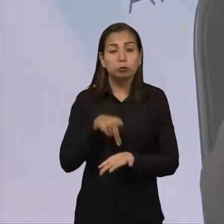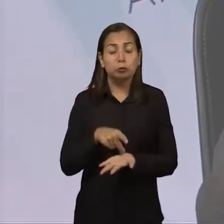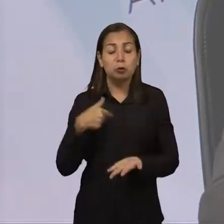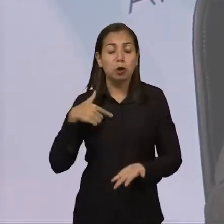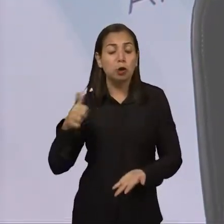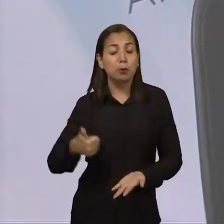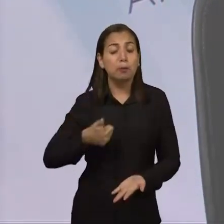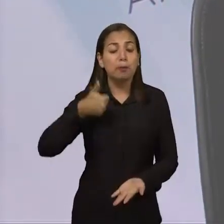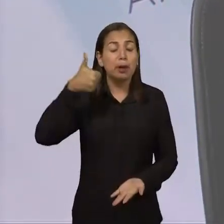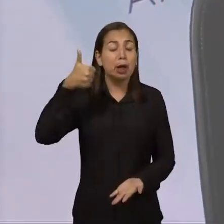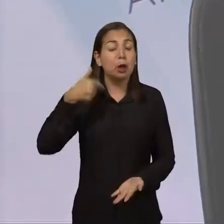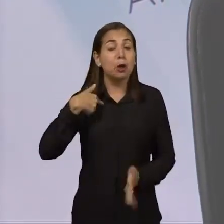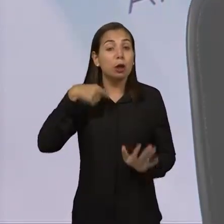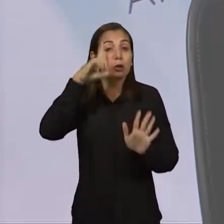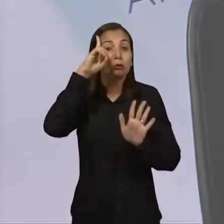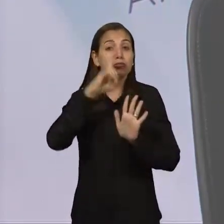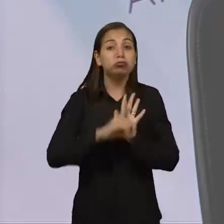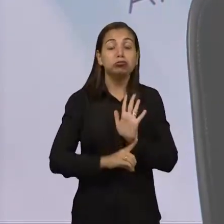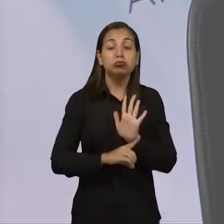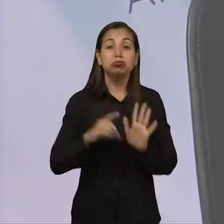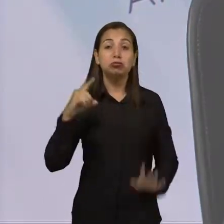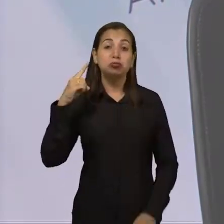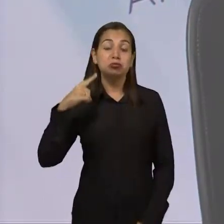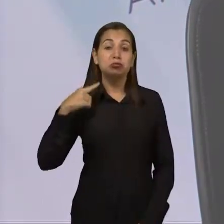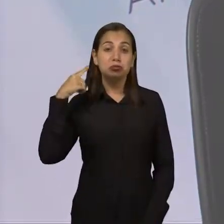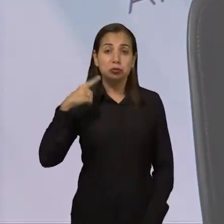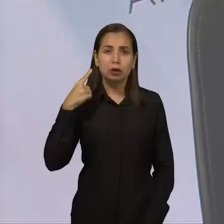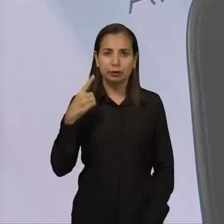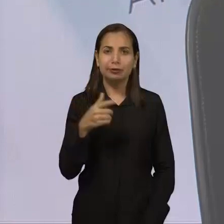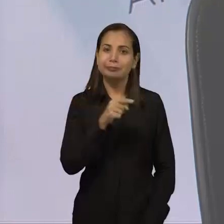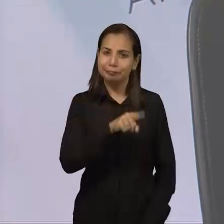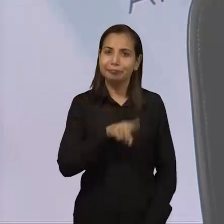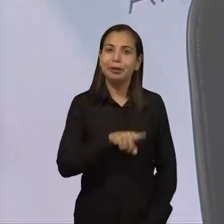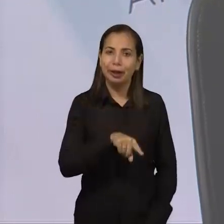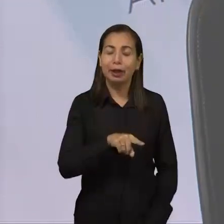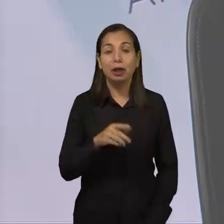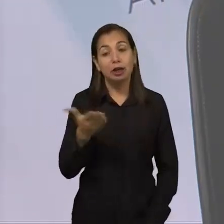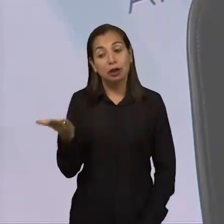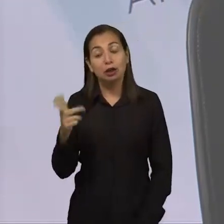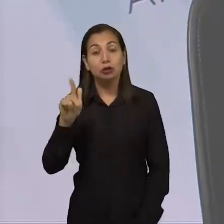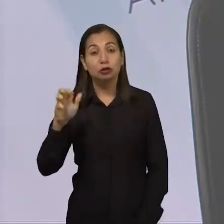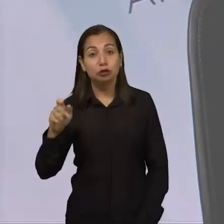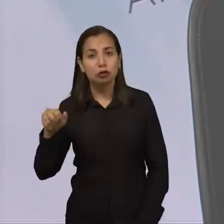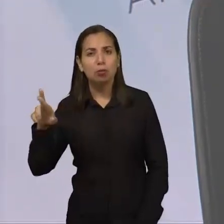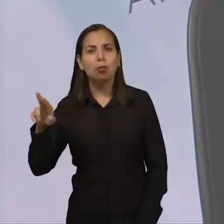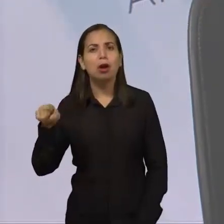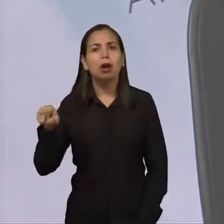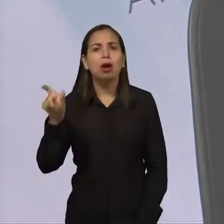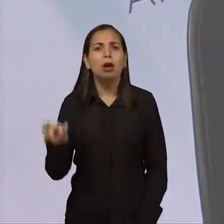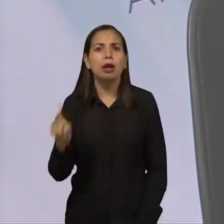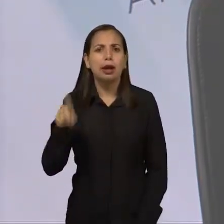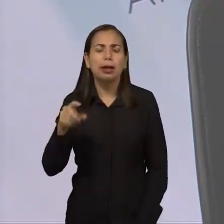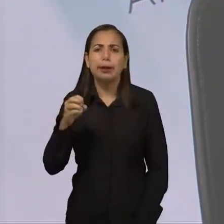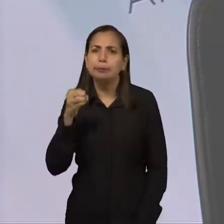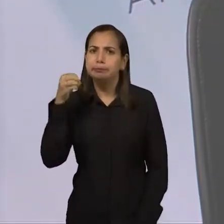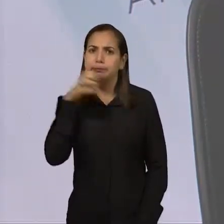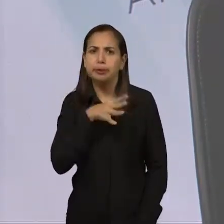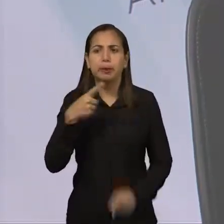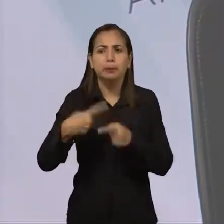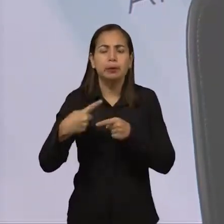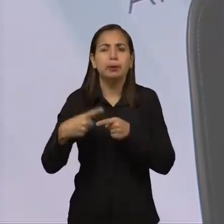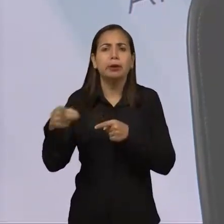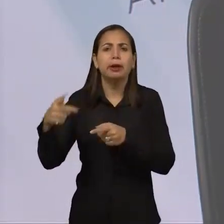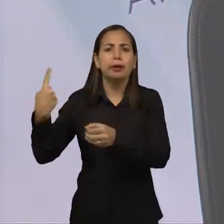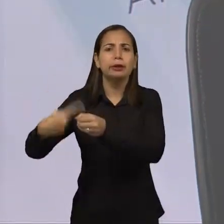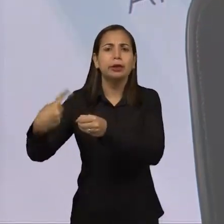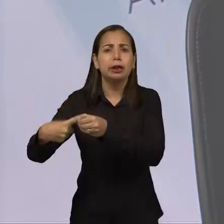eu sou o direito. E o pobre do ministro Gilmar, o ministro Gilmar, por temperamento, ser um homem do interior, é do interior do Mato Grosso,